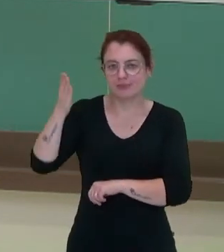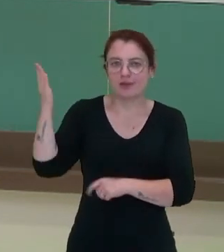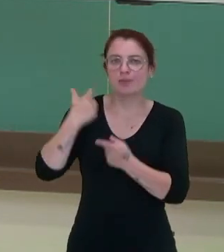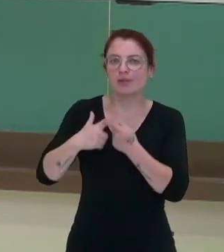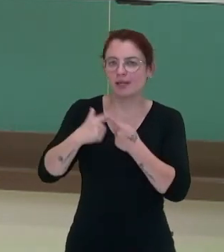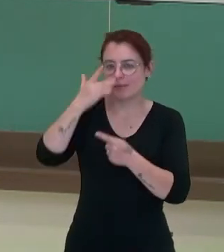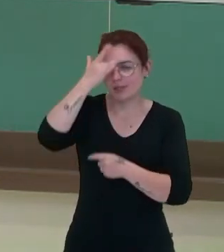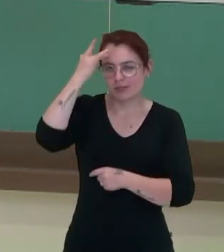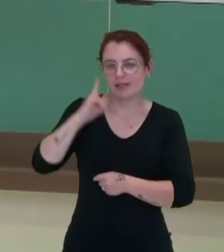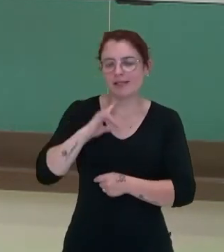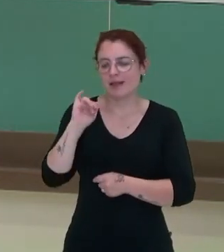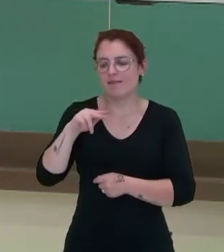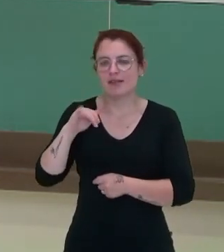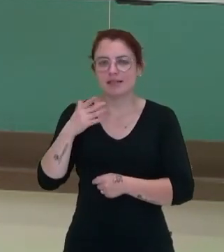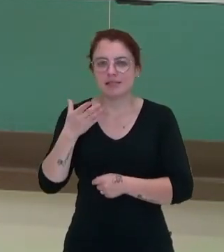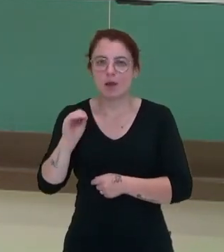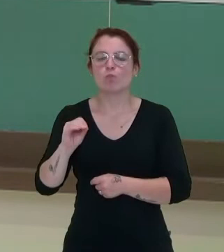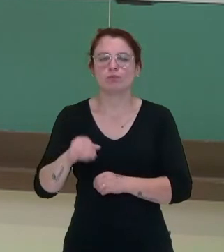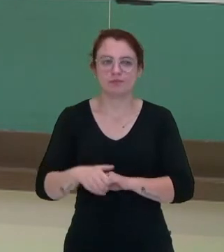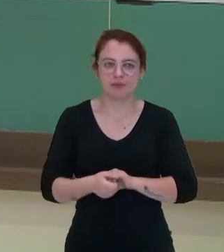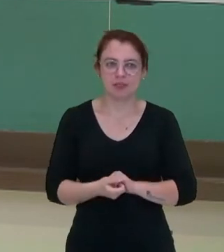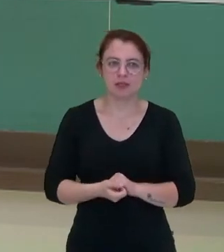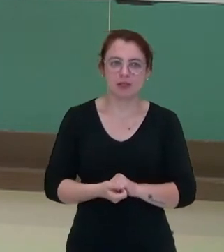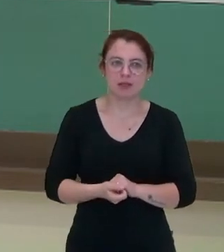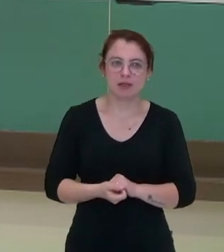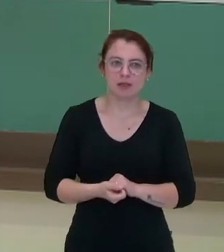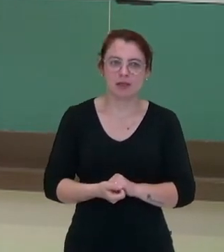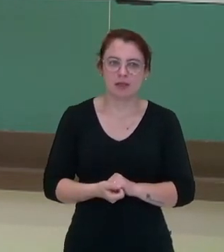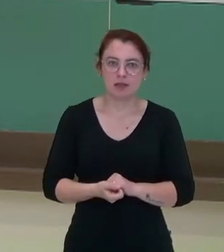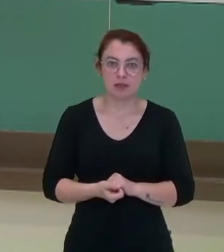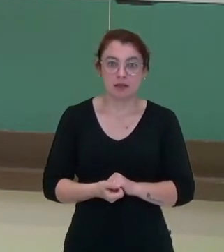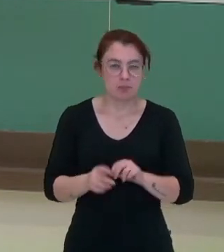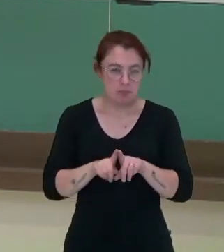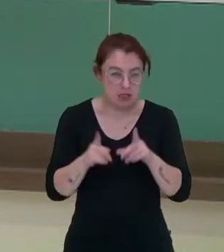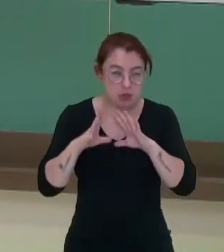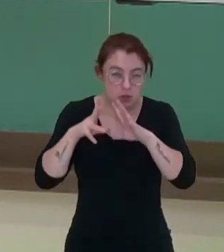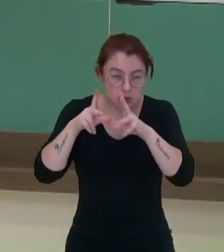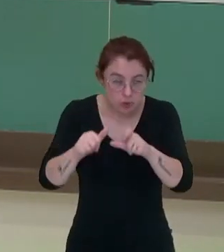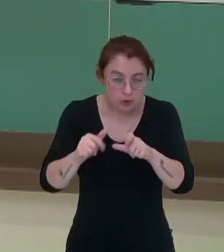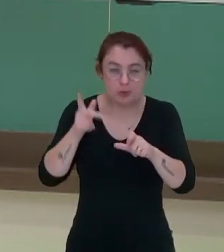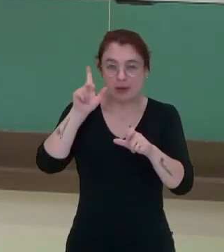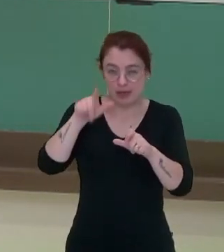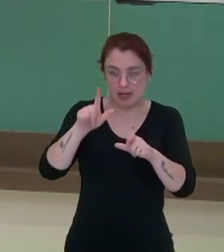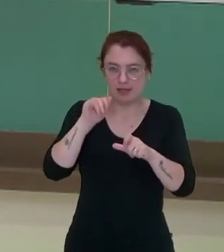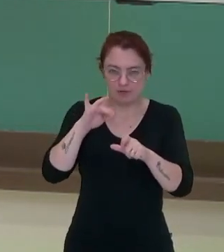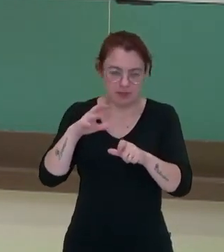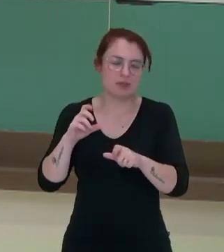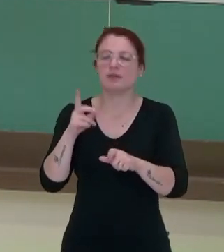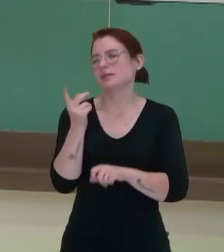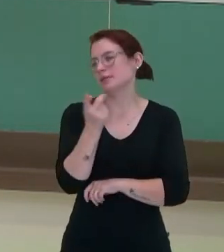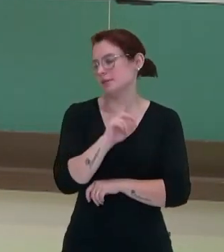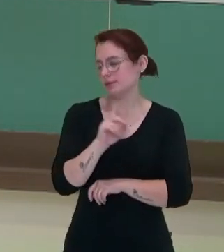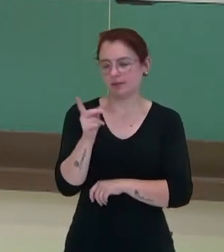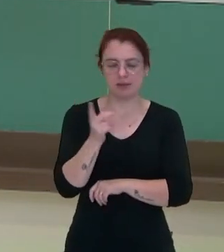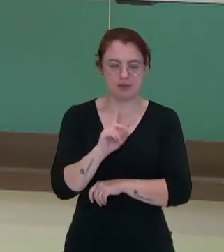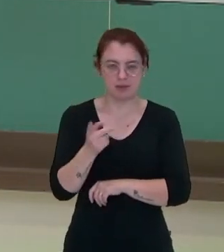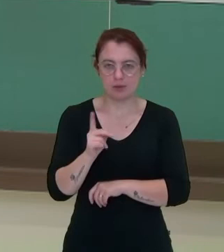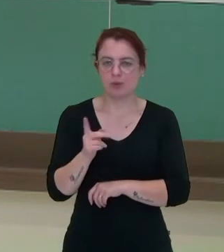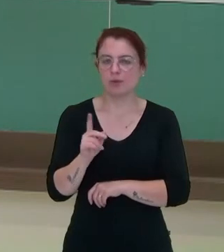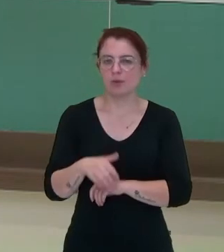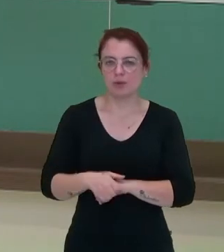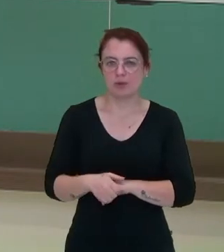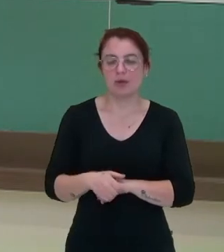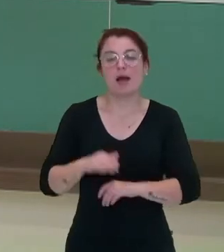pessoa está com uma infecção. Claro que nem todo inchaço no corpo pode ser acarretado, causado